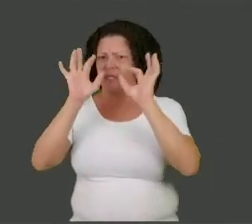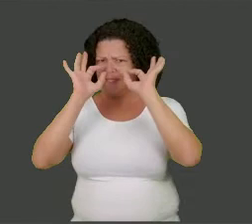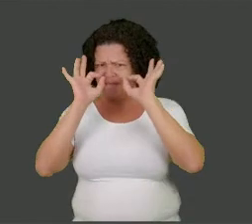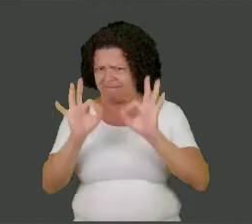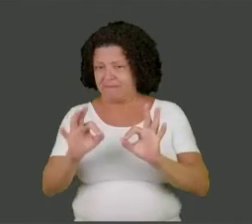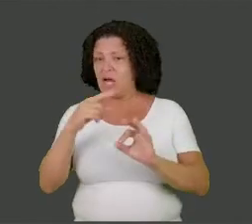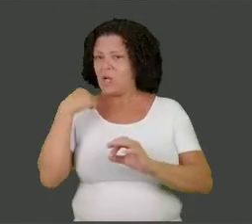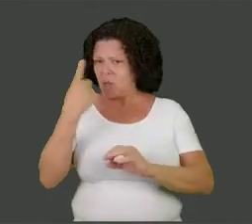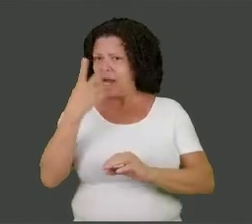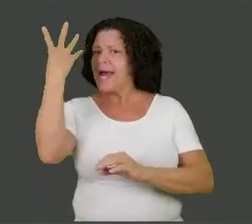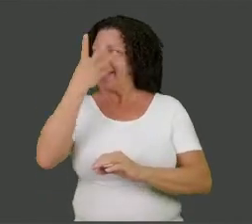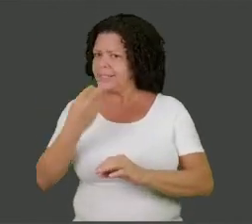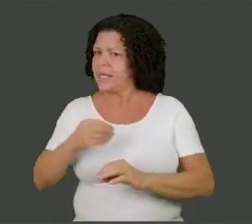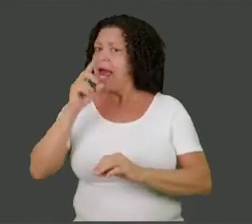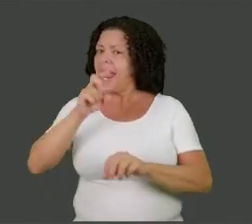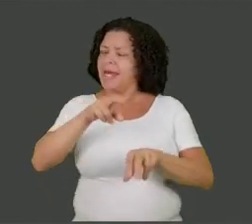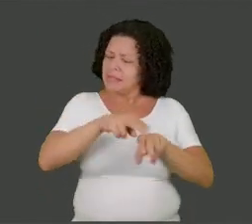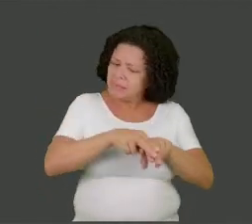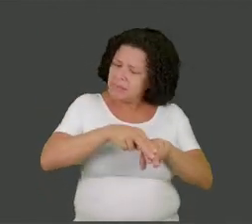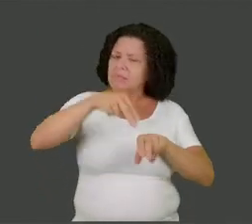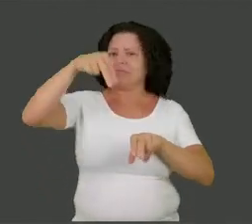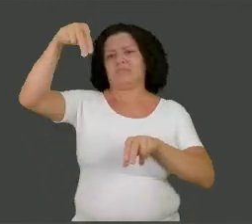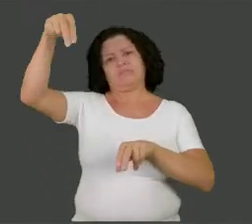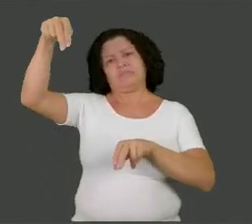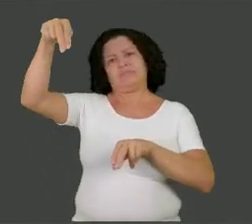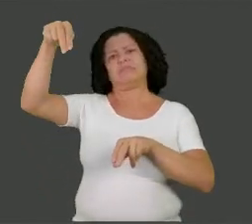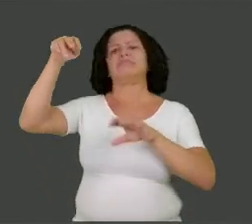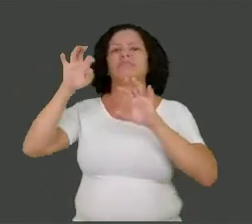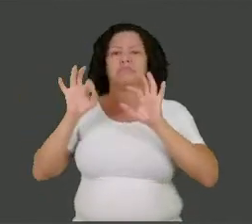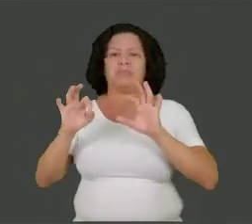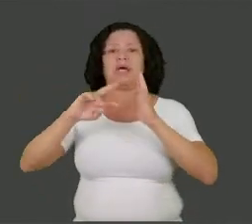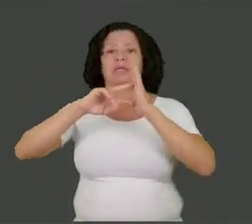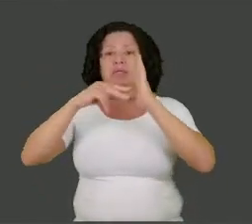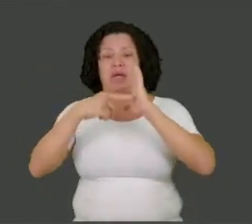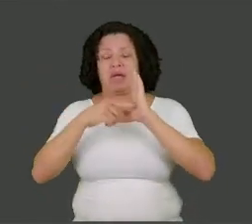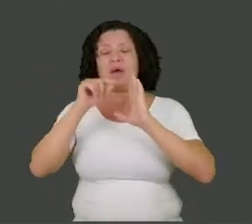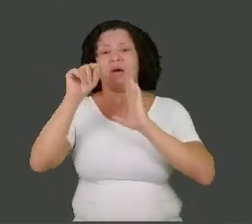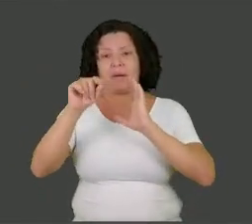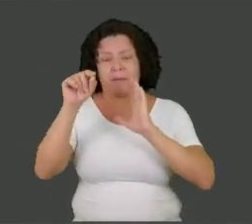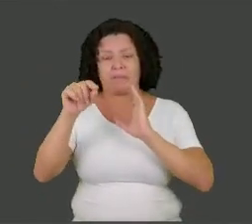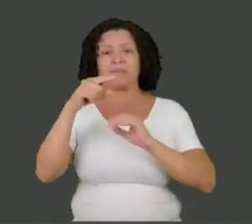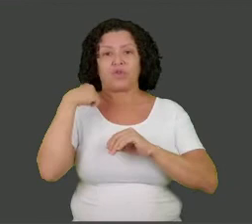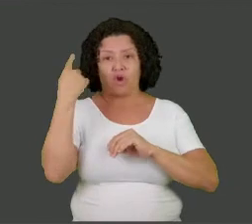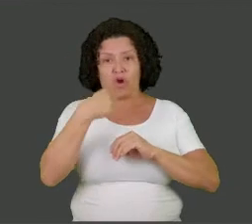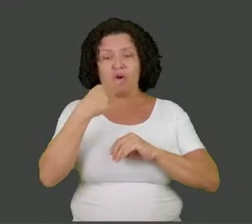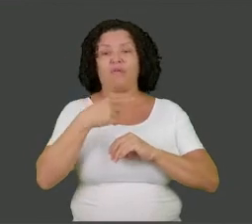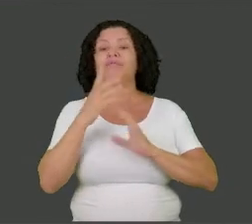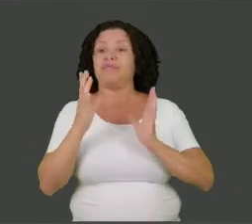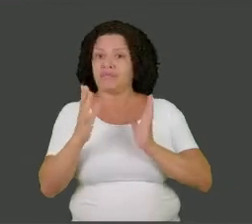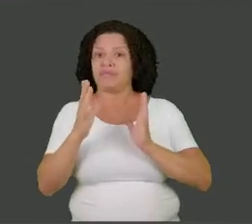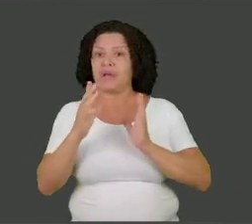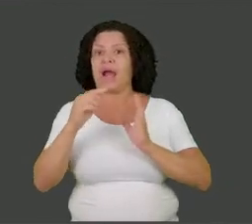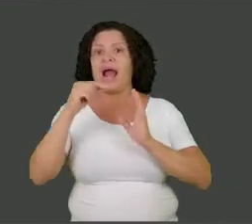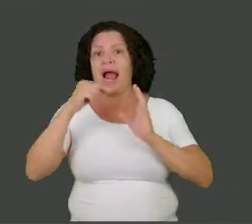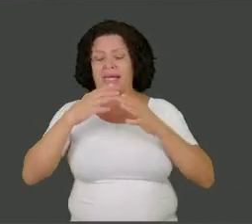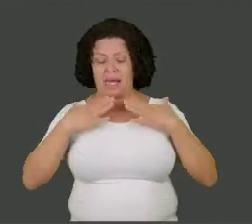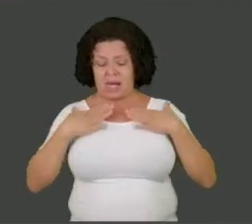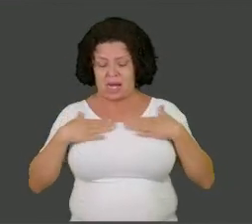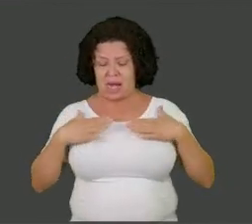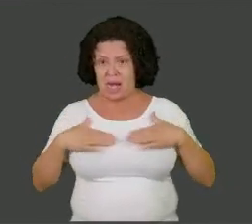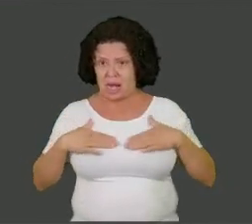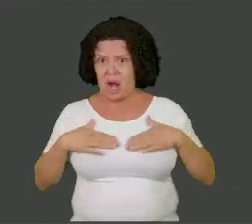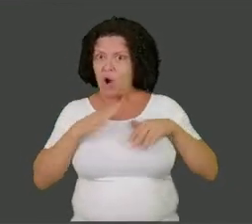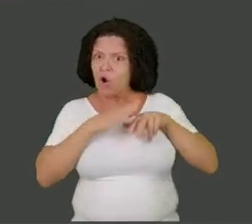nós, espíritas, é desencarnação, que significa basicamente que vamos deixar a nossa veste